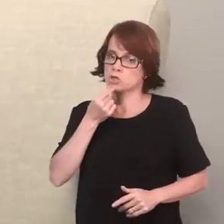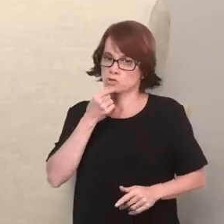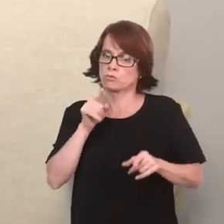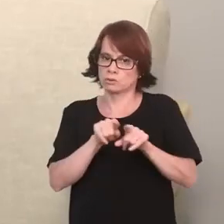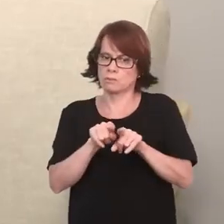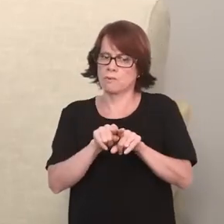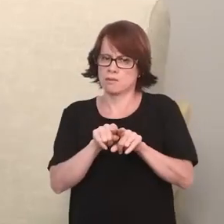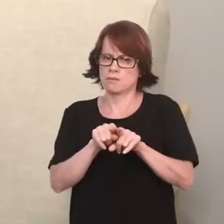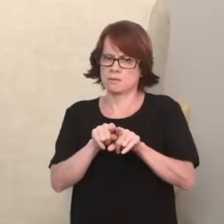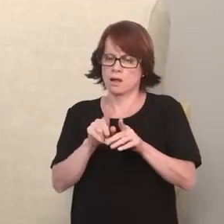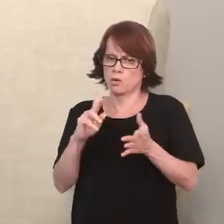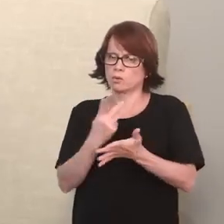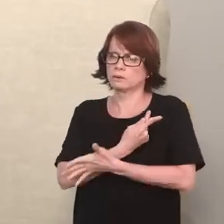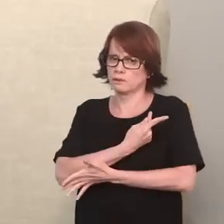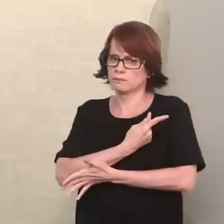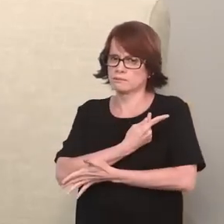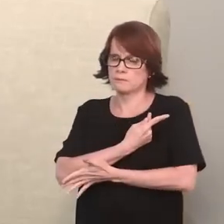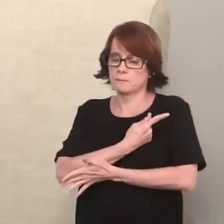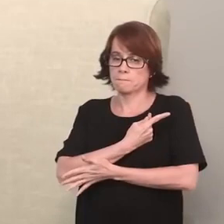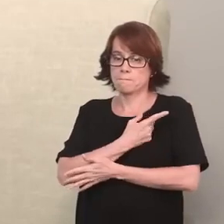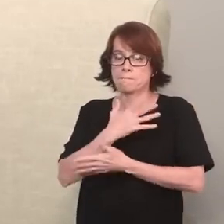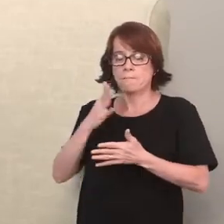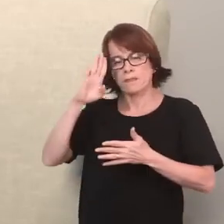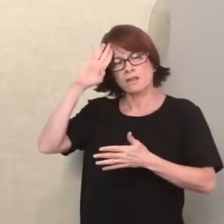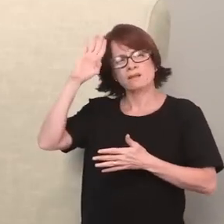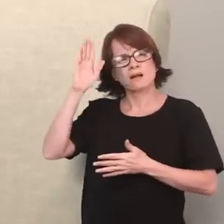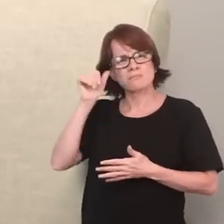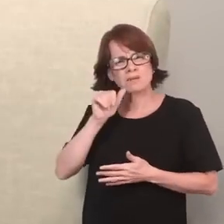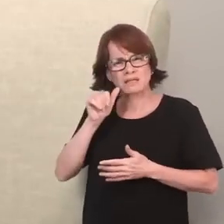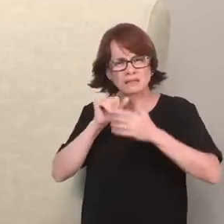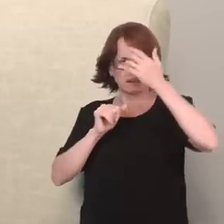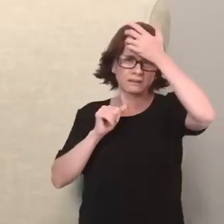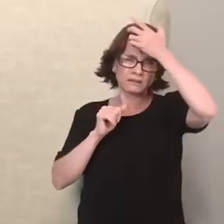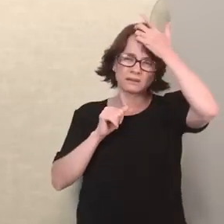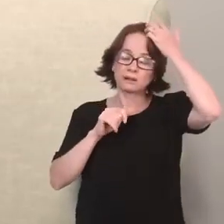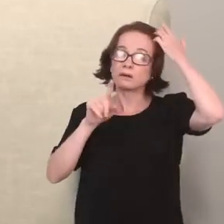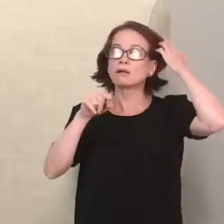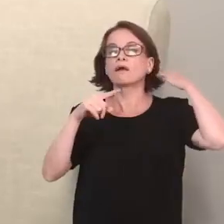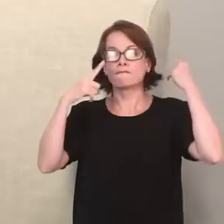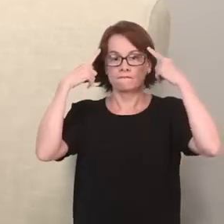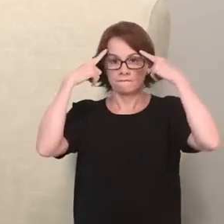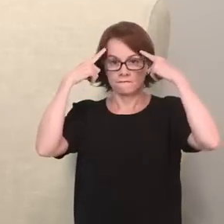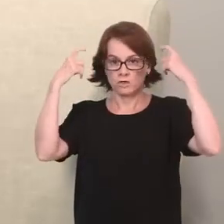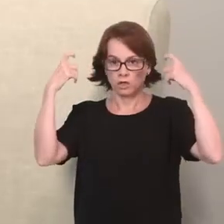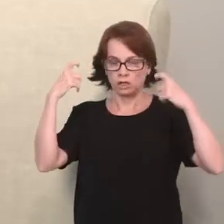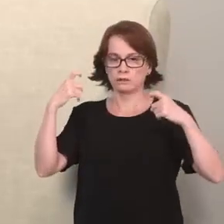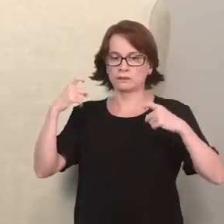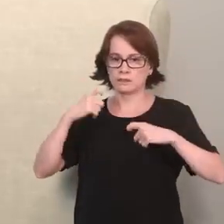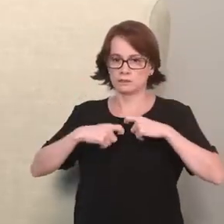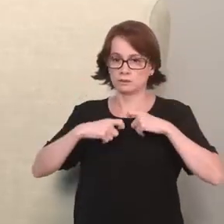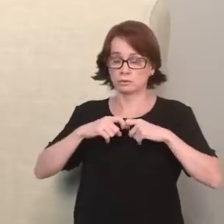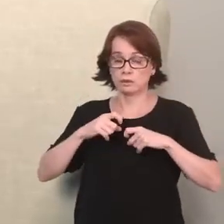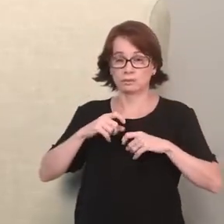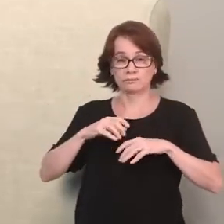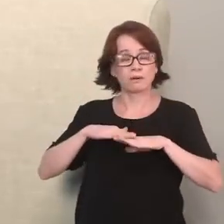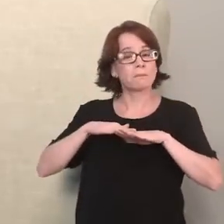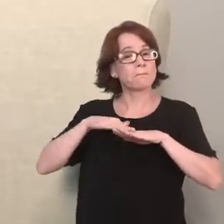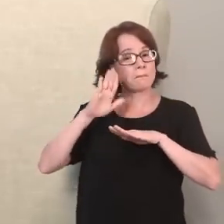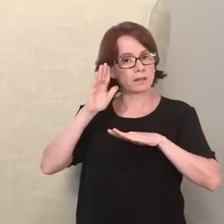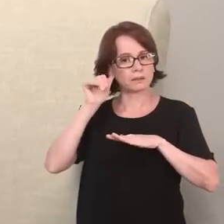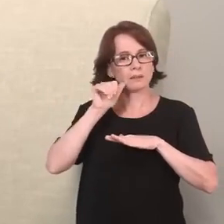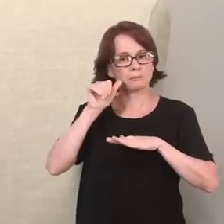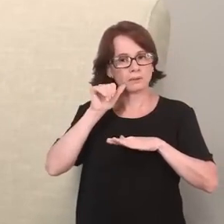mas meninos também podem ser alvos de ataque, mas assim, de violência sexual também, mas mais